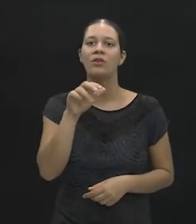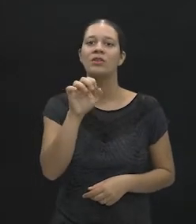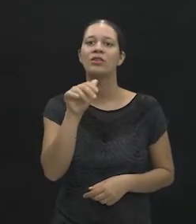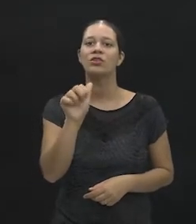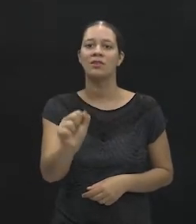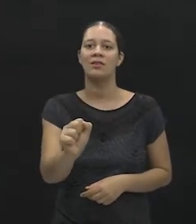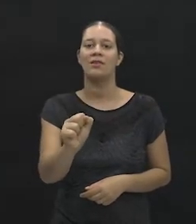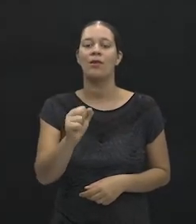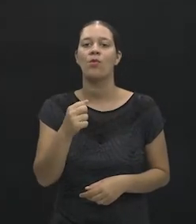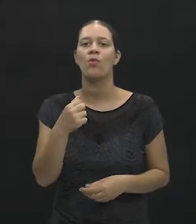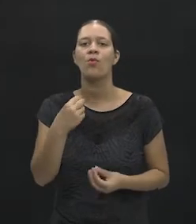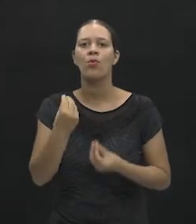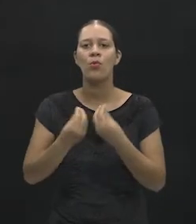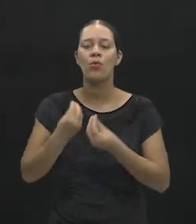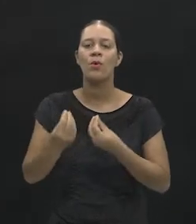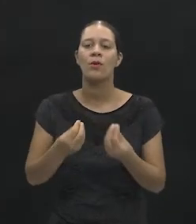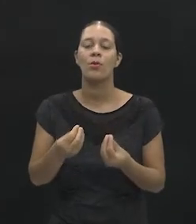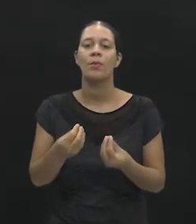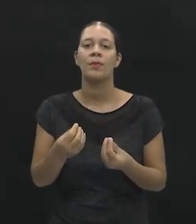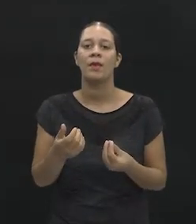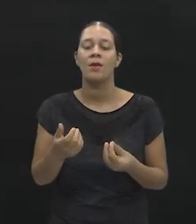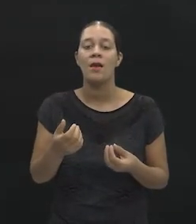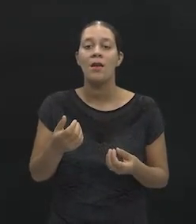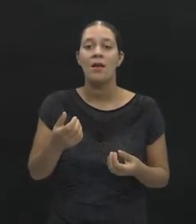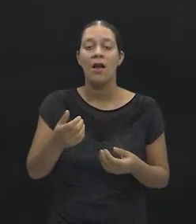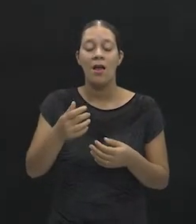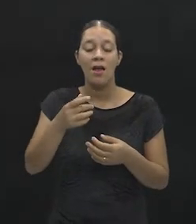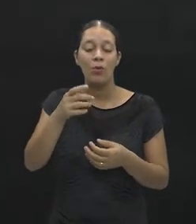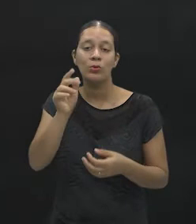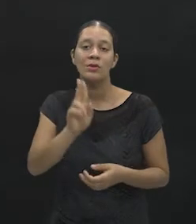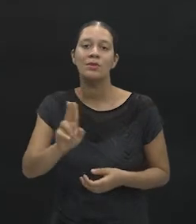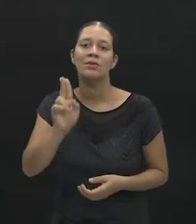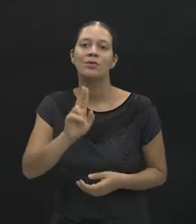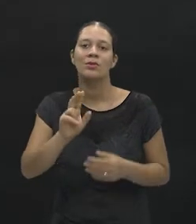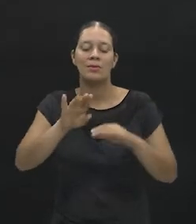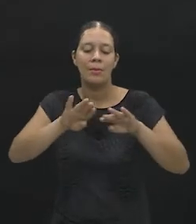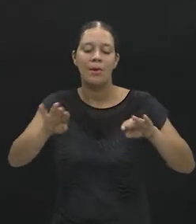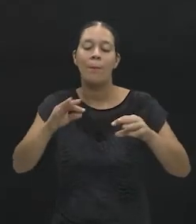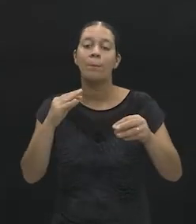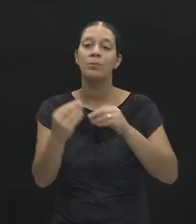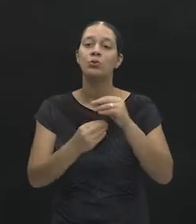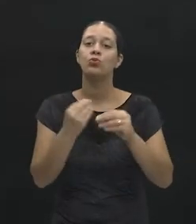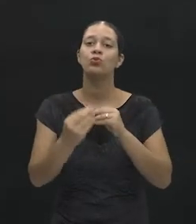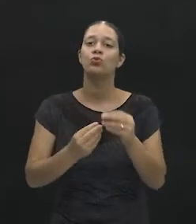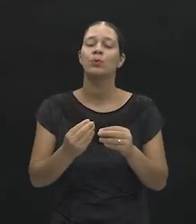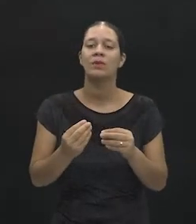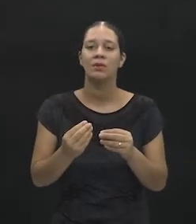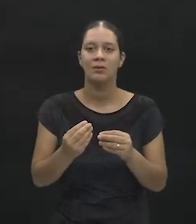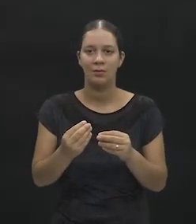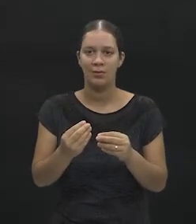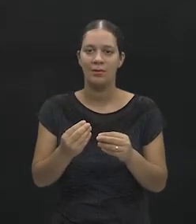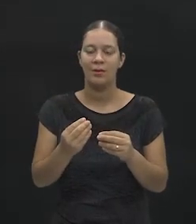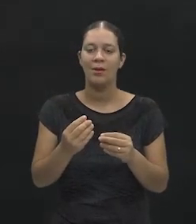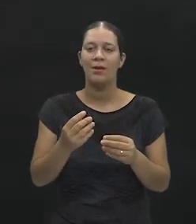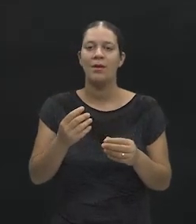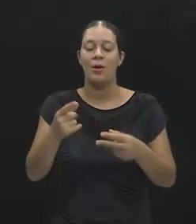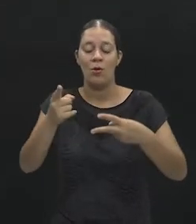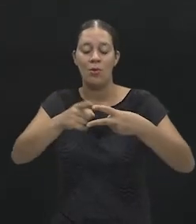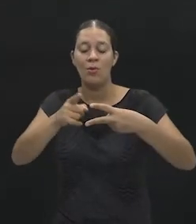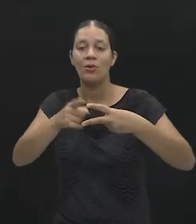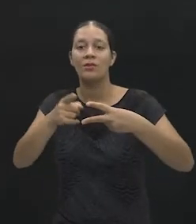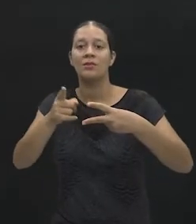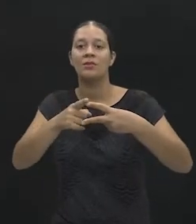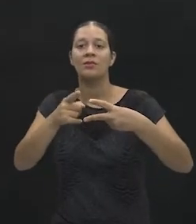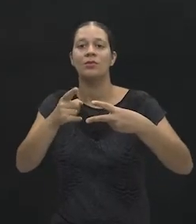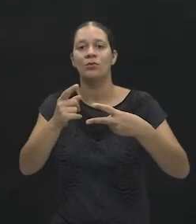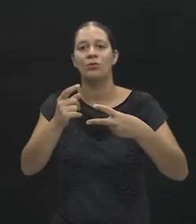lousa, foi a dissolução fracionada. A dissolução fracionada é um método utilizado para separar misturas